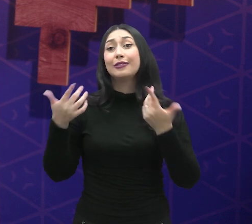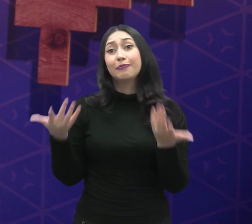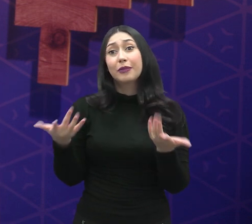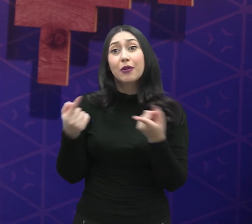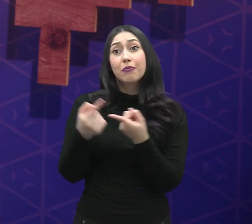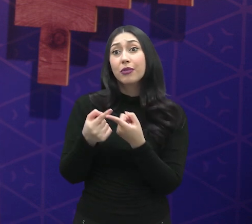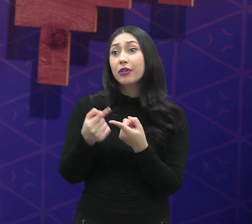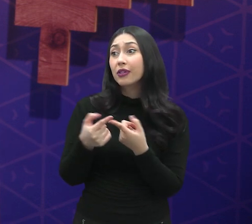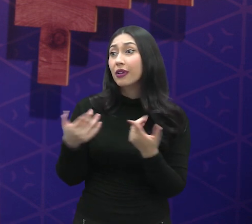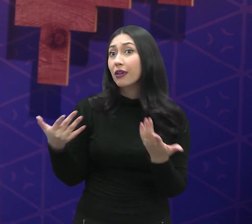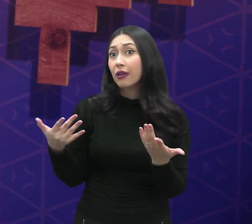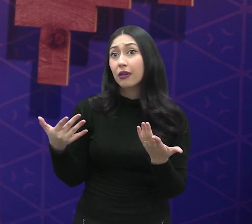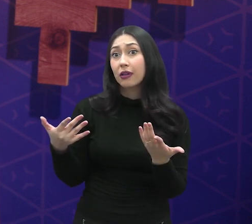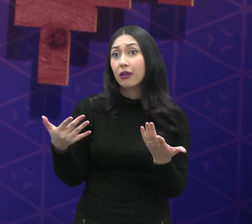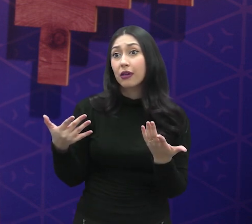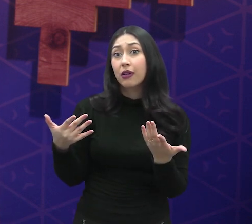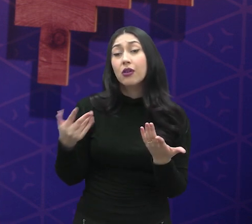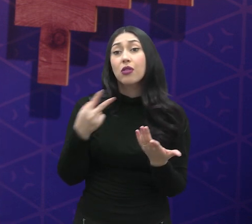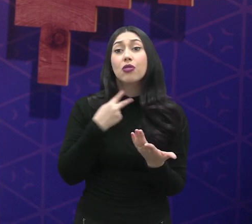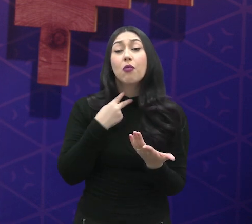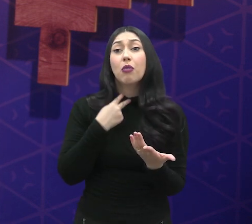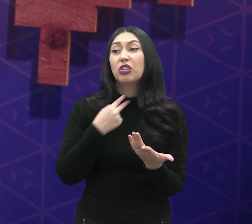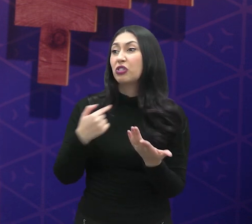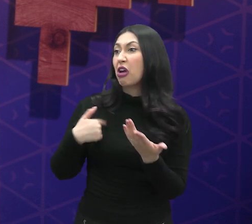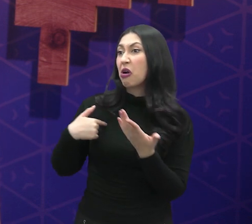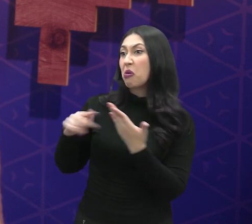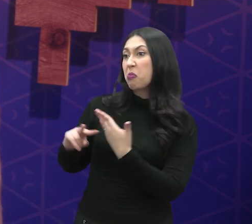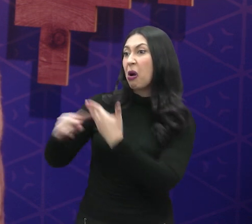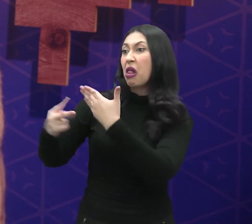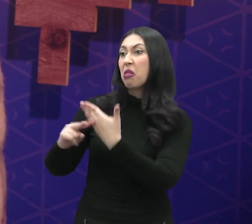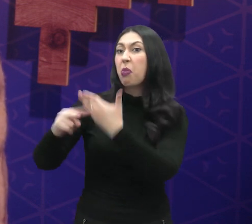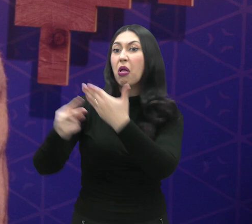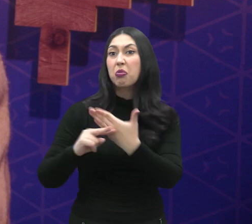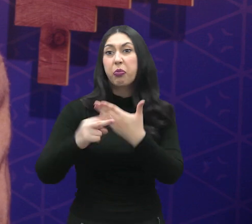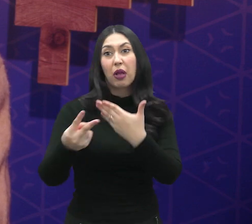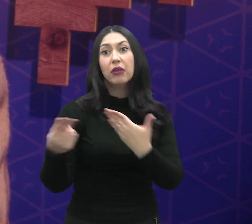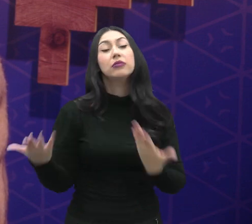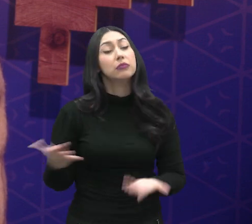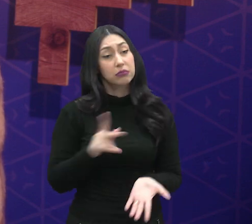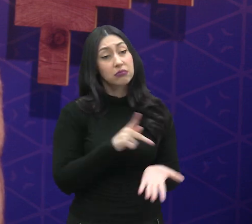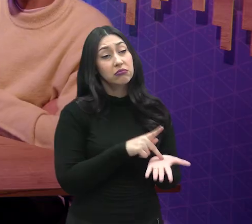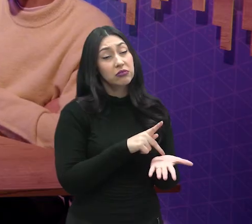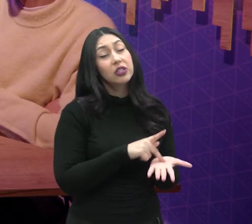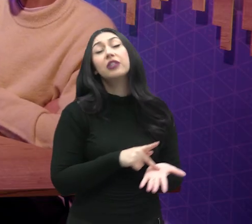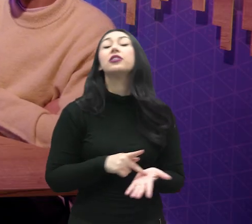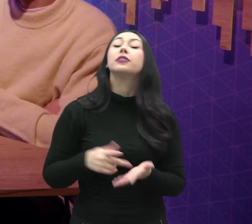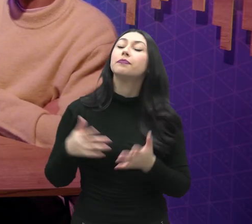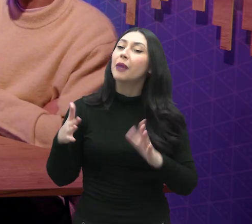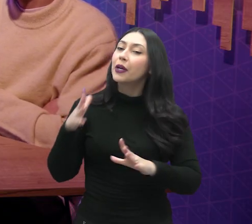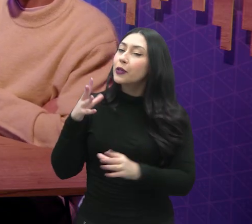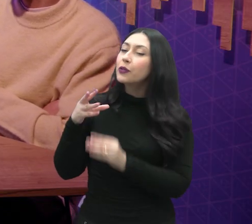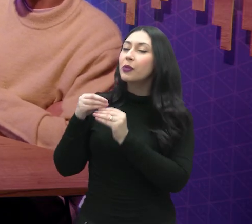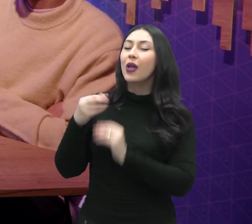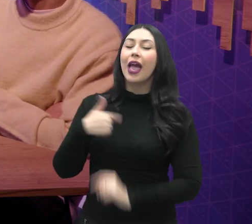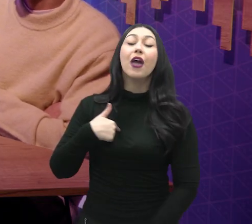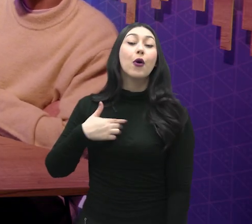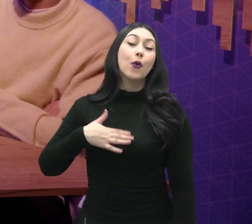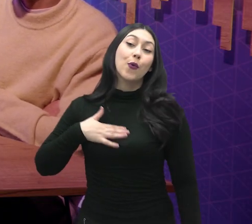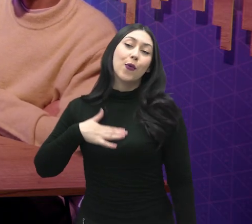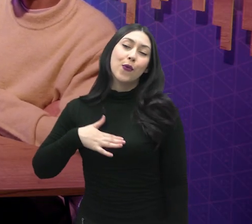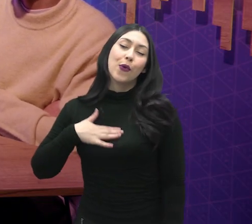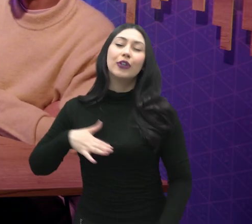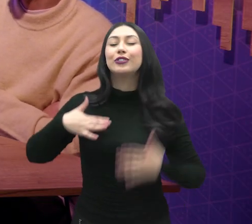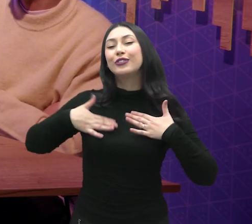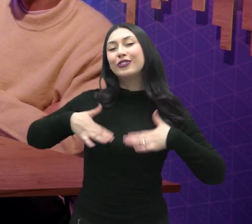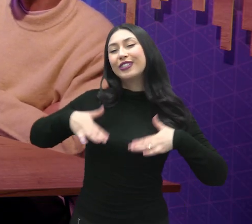obrigado a sofrer aquilo que ela nem sabe pelo que você tá passando, né? Verdade, mas verdade. Pra resumir,